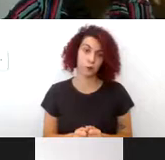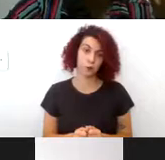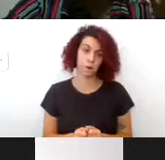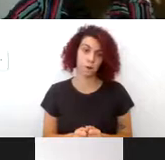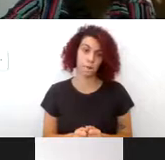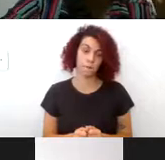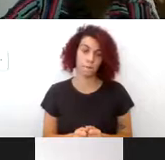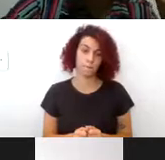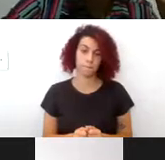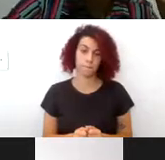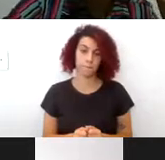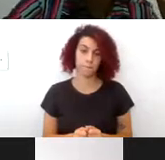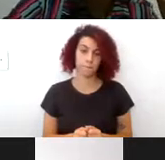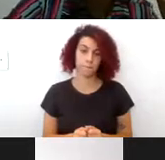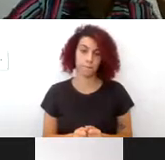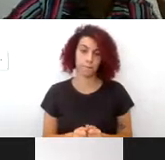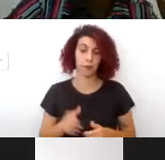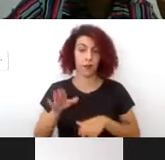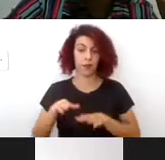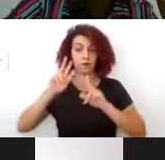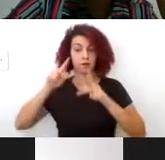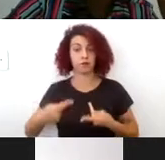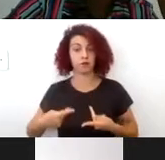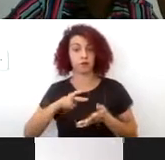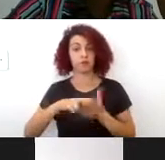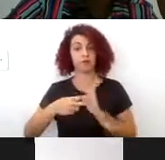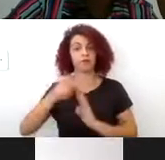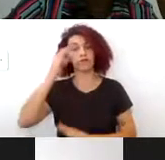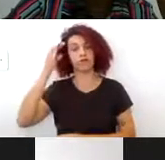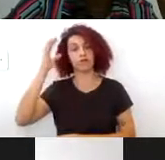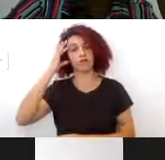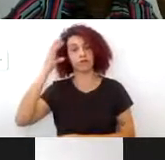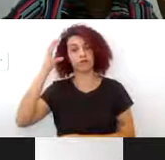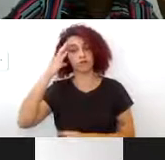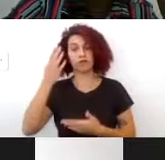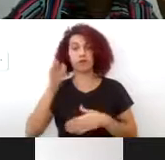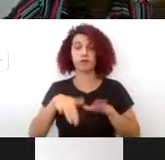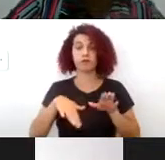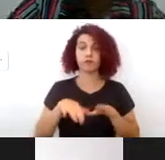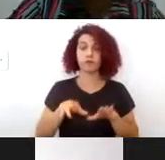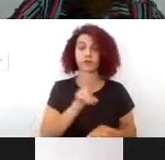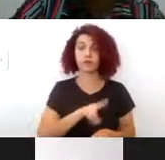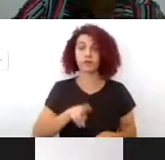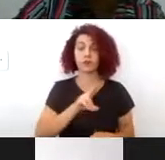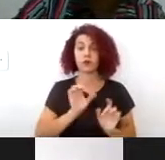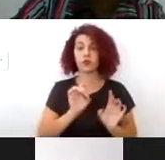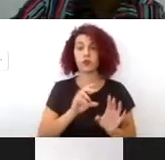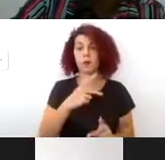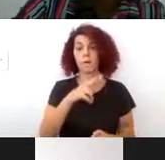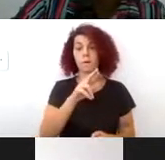Às vezes a palavra humana ela simplesmente a pragmática tá gente Às vezes a gente usa só com muita vontade de